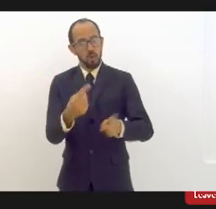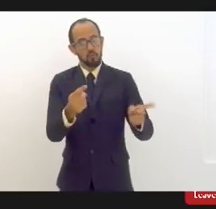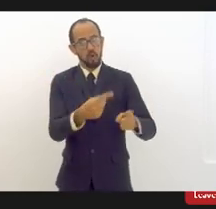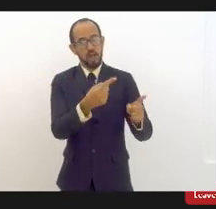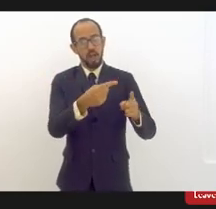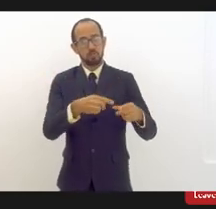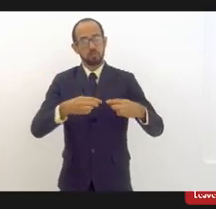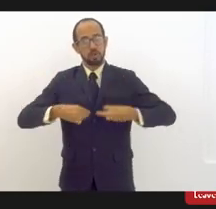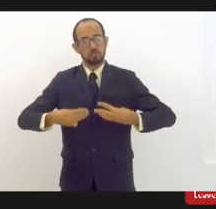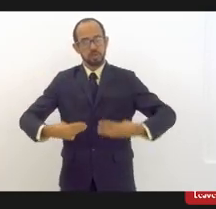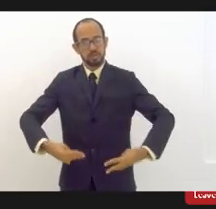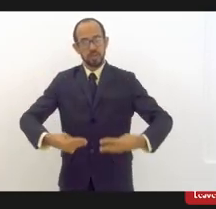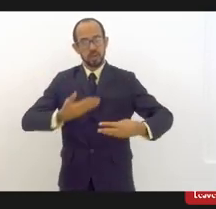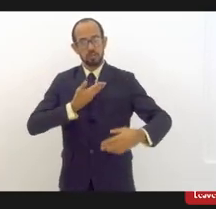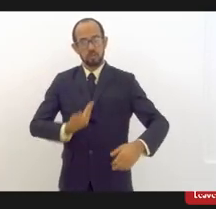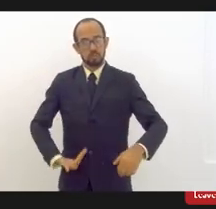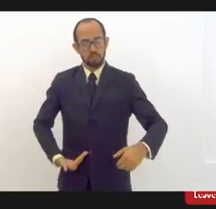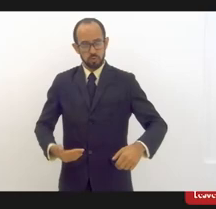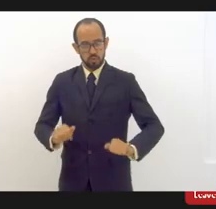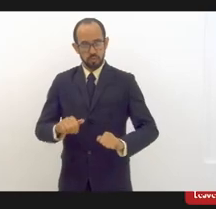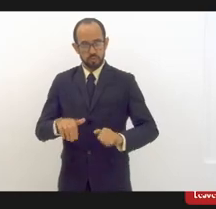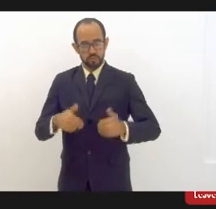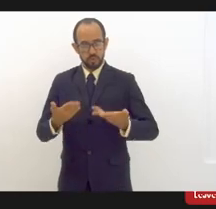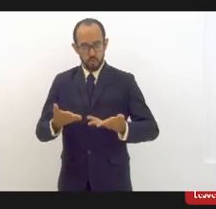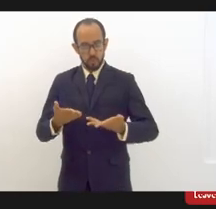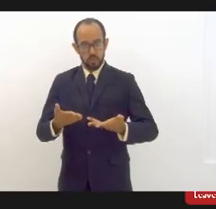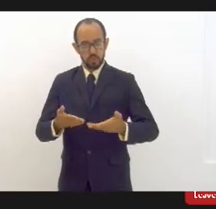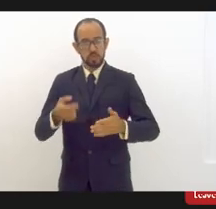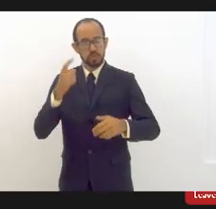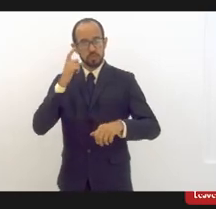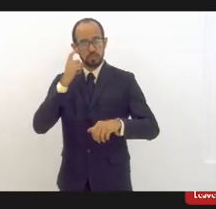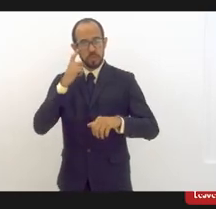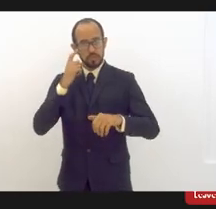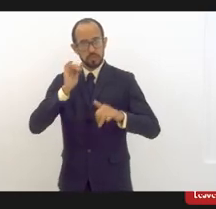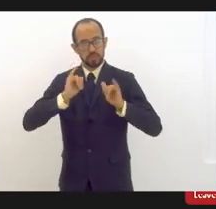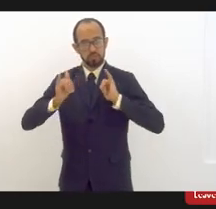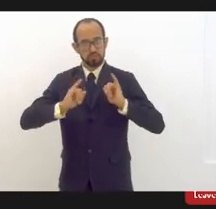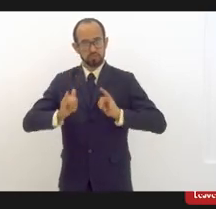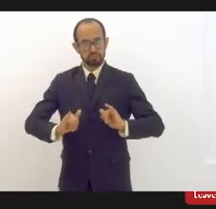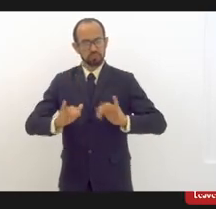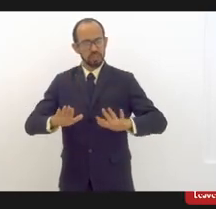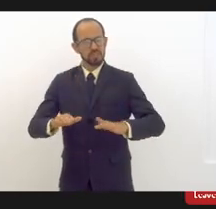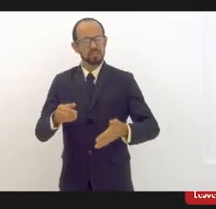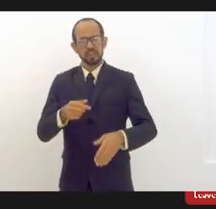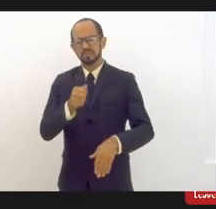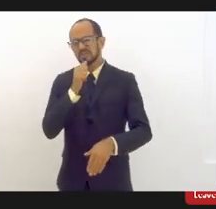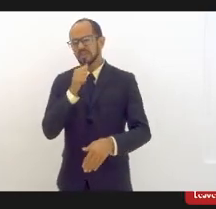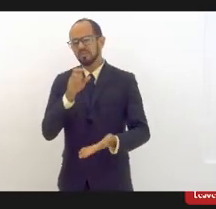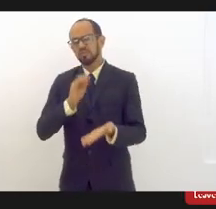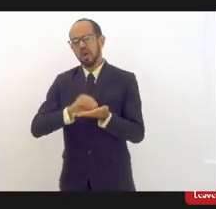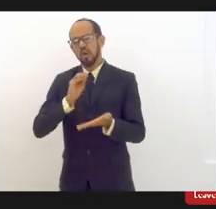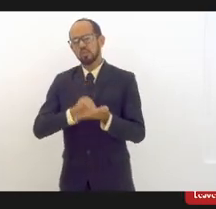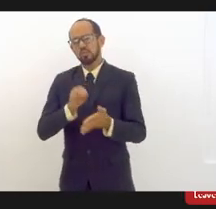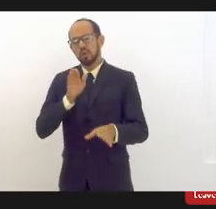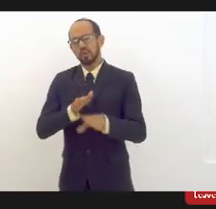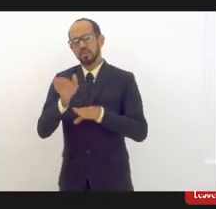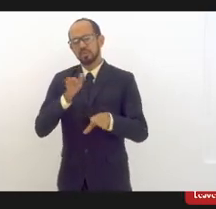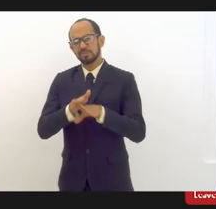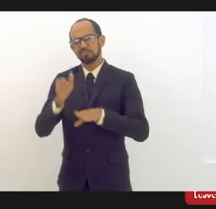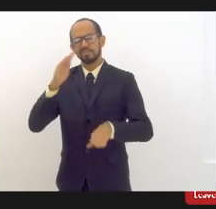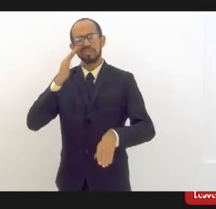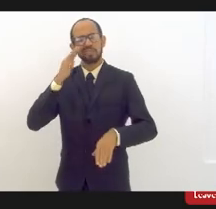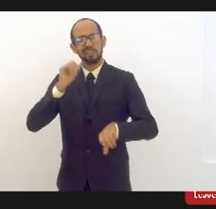Público. Então, a gente pensa os dados e não temos um norte para entender se esses dados eles